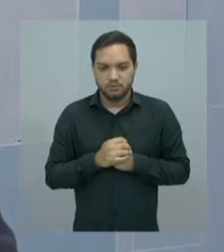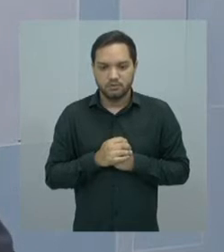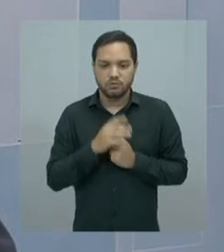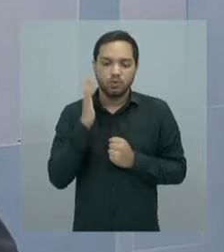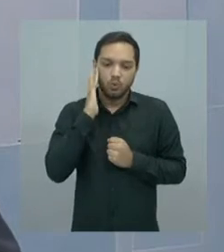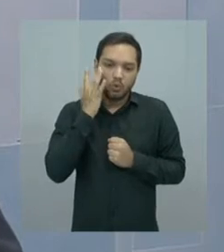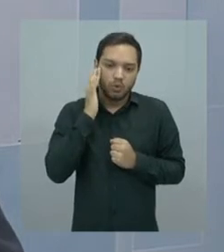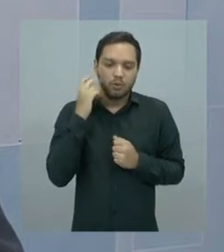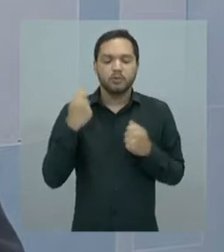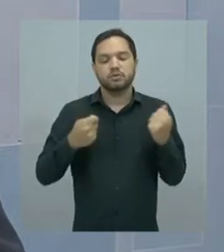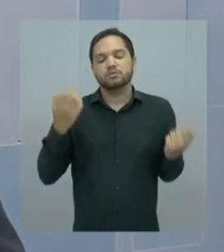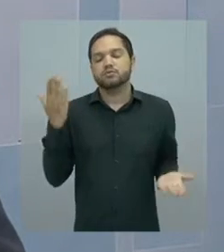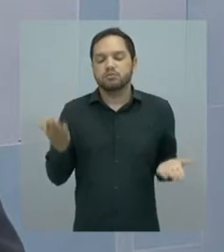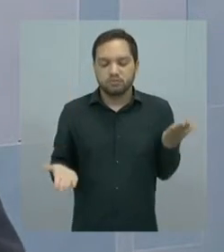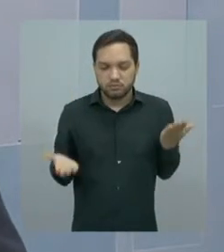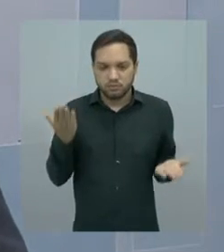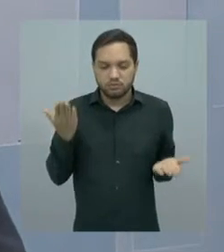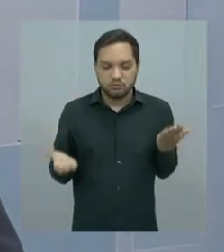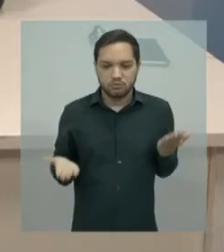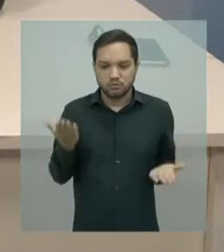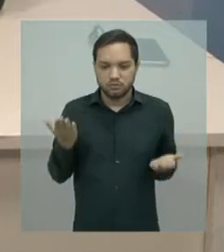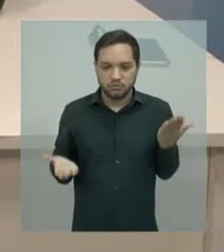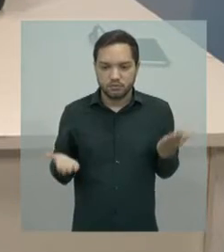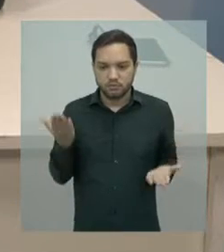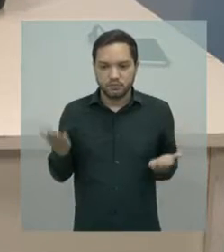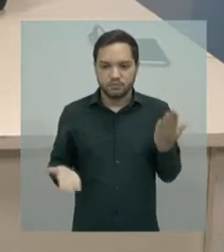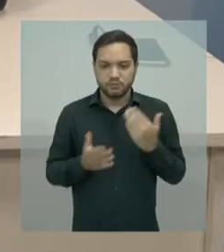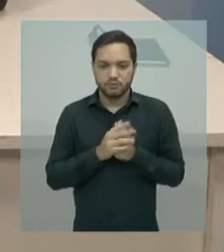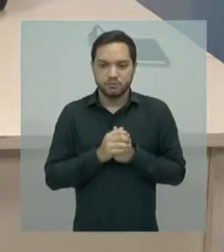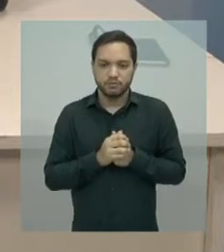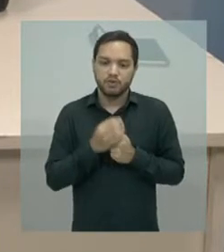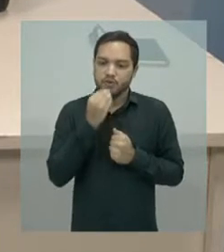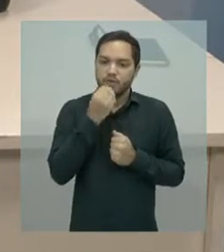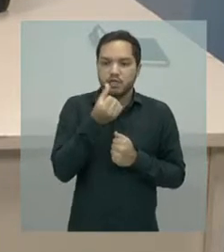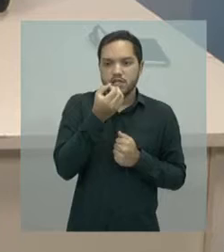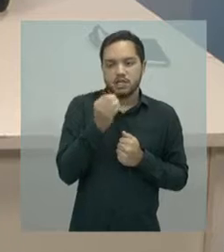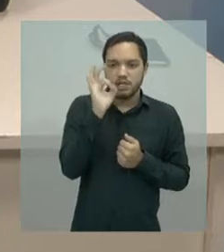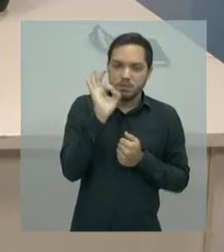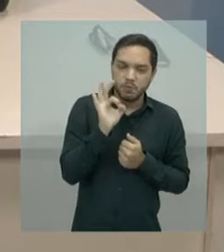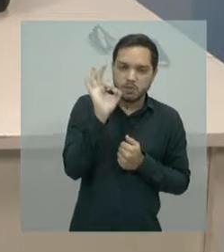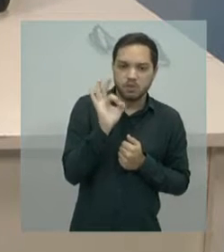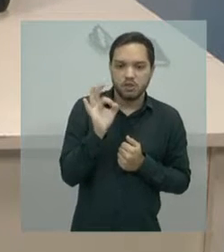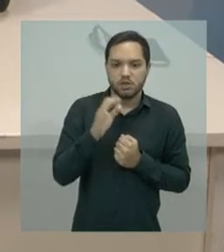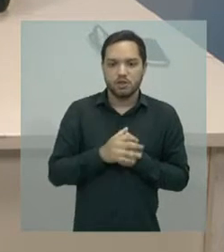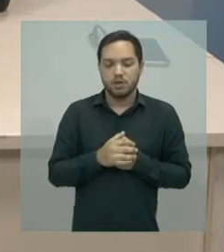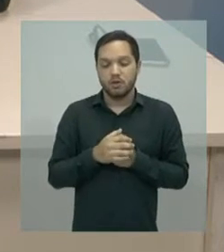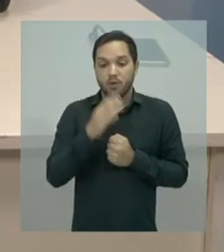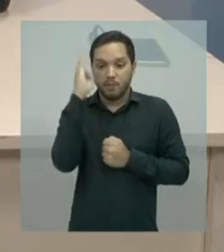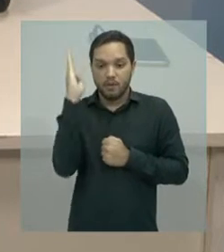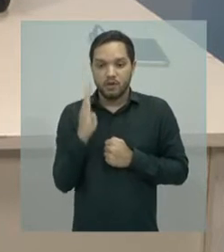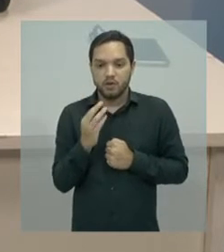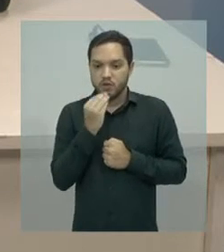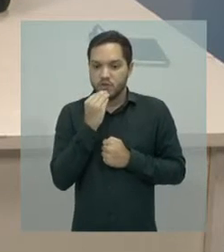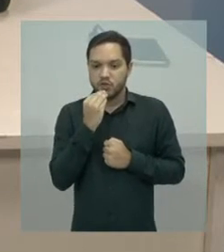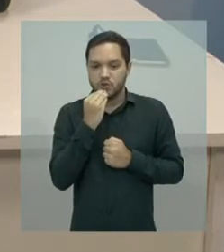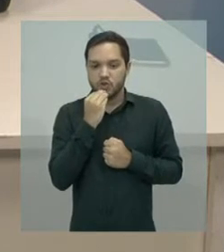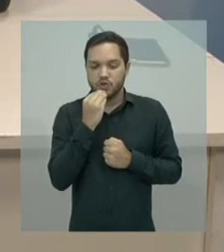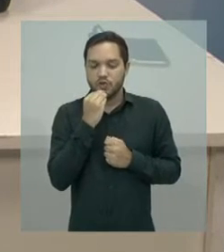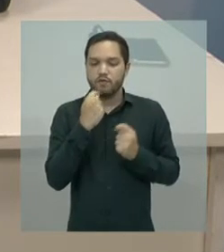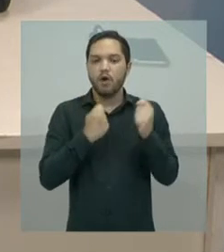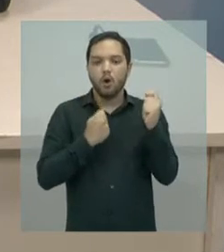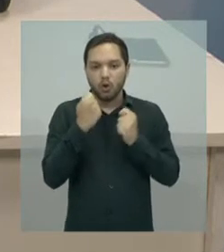que ser uma coisa mais equilibrada. O Ciro brigou contra isso. Era para ser 60%. O Ciro brigou contra isso aí. O Brasil era para manter o domínio sobre a